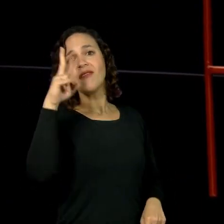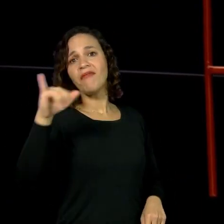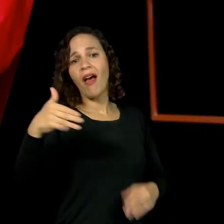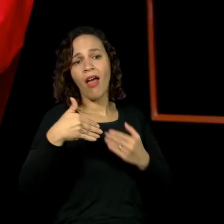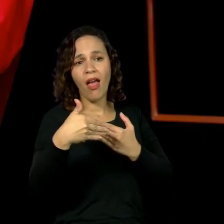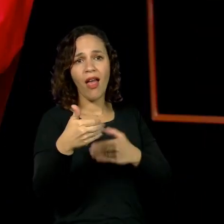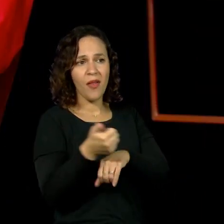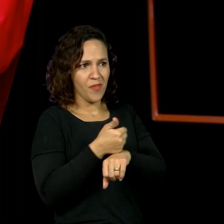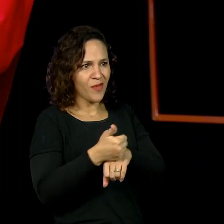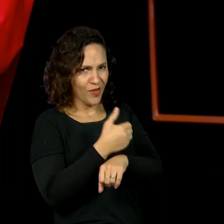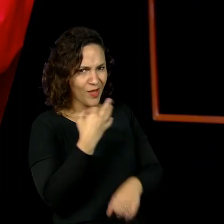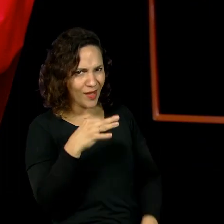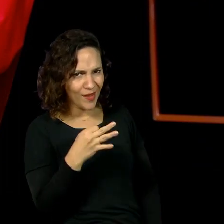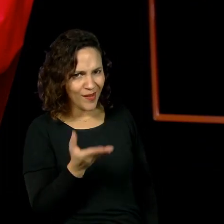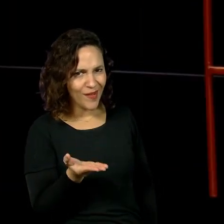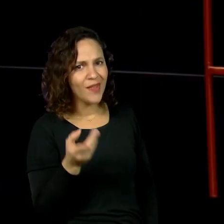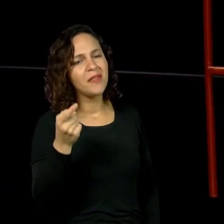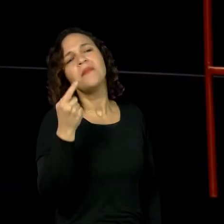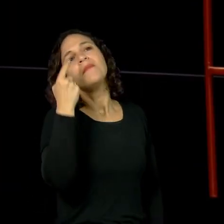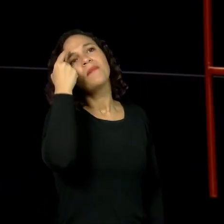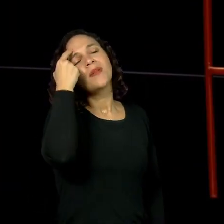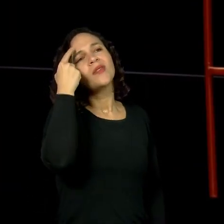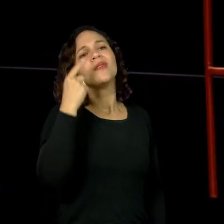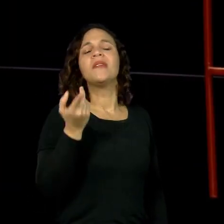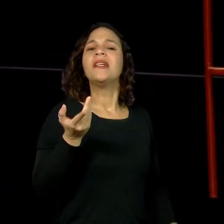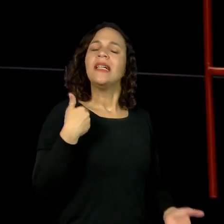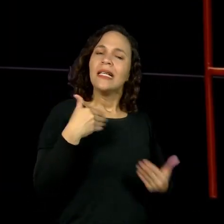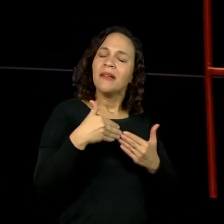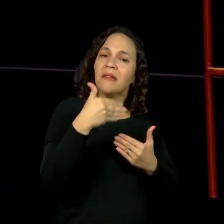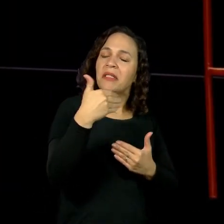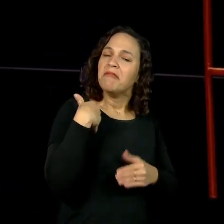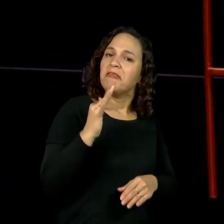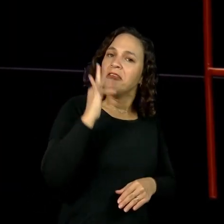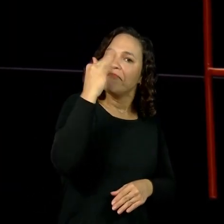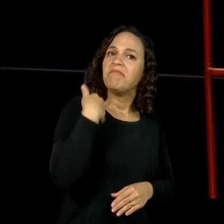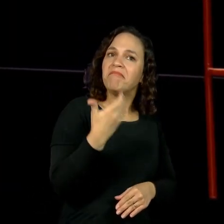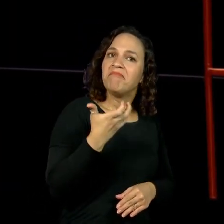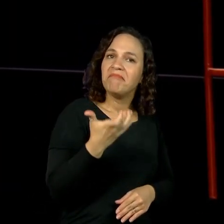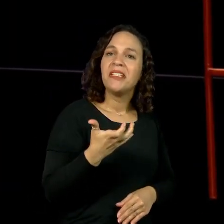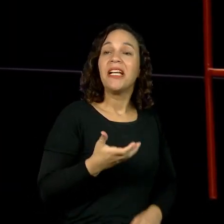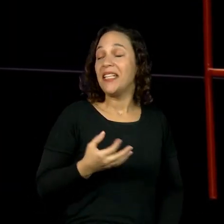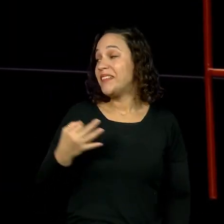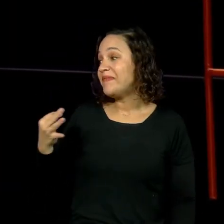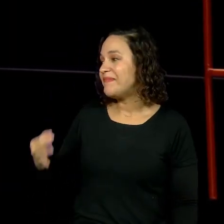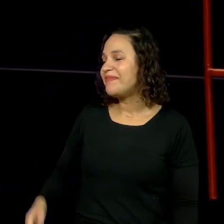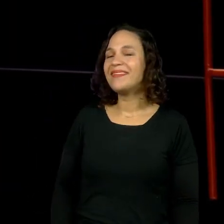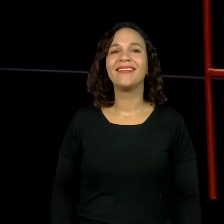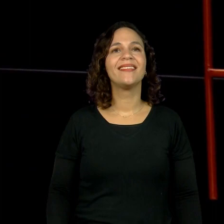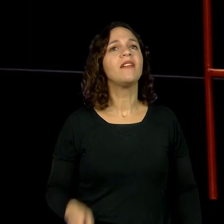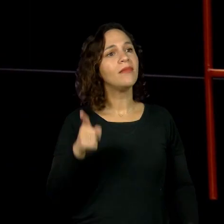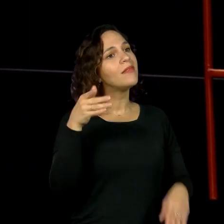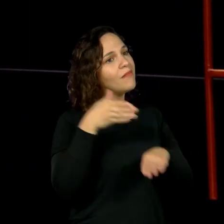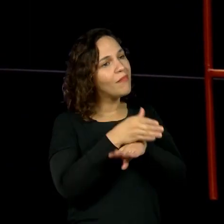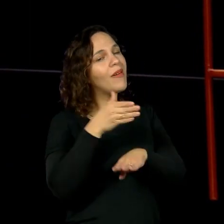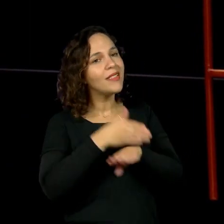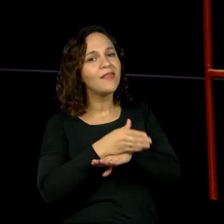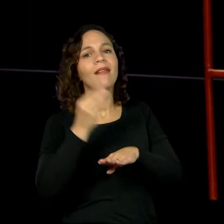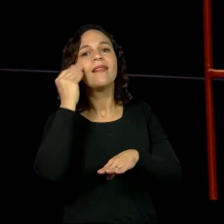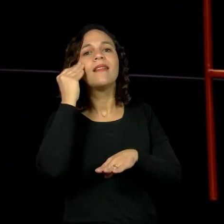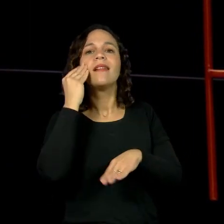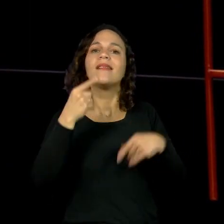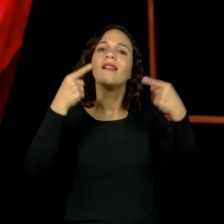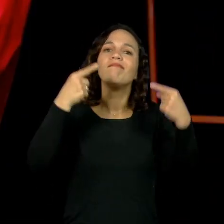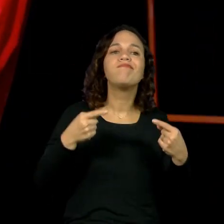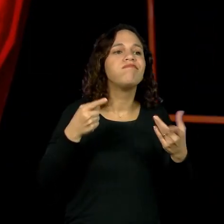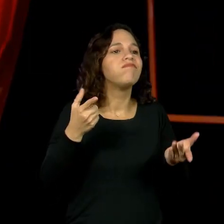profissional, né? Você sempre achou que ia ser esse cantor profissional. Você chegou a participar de programa de calouros, não